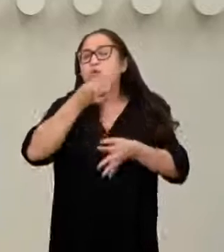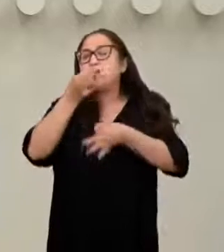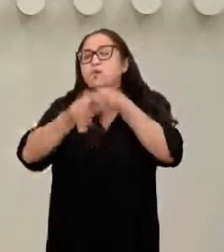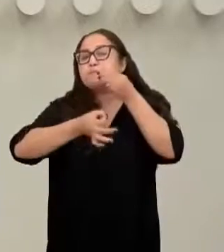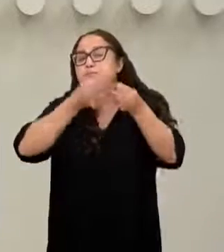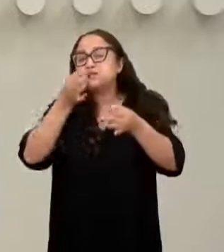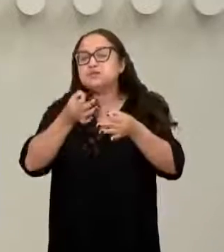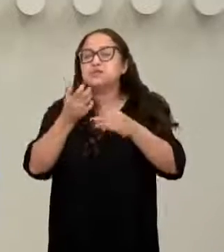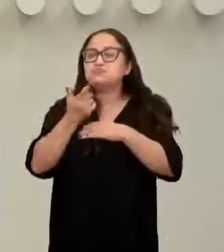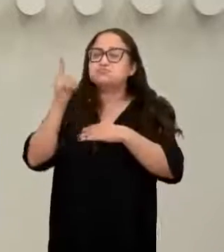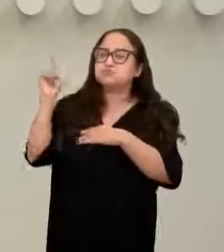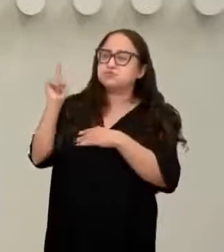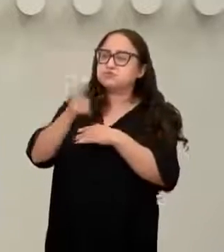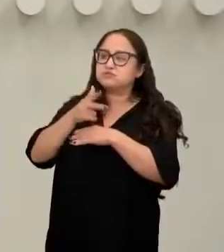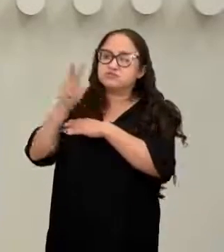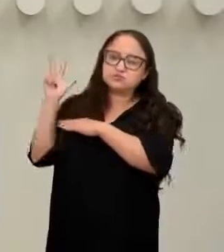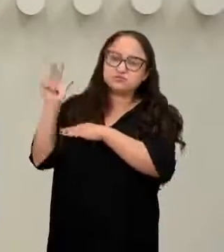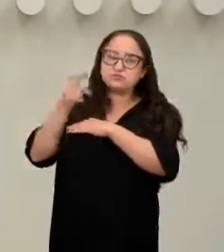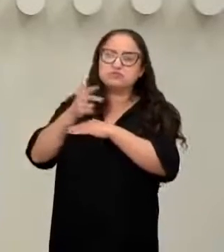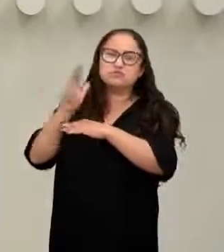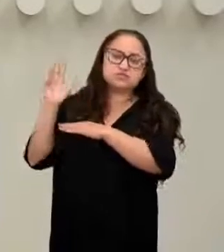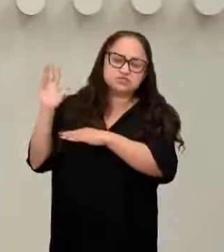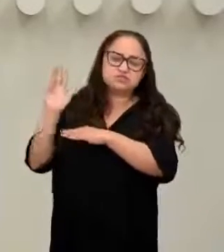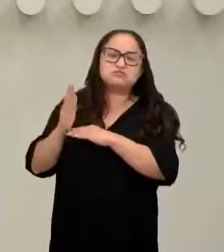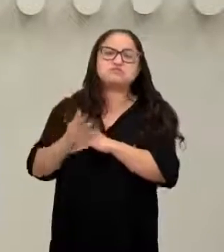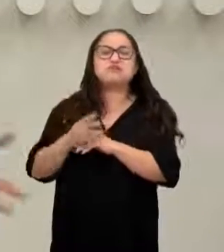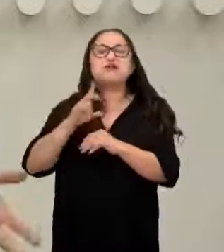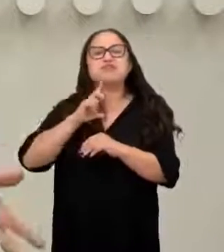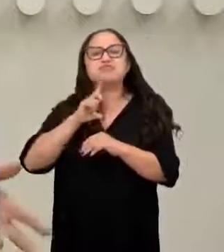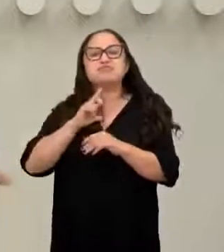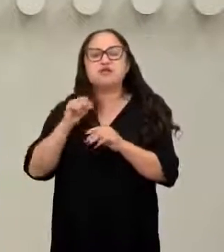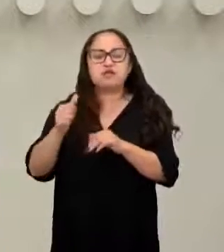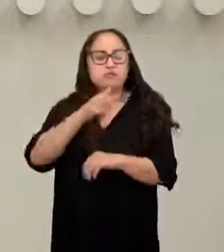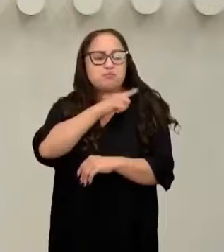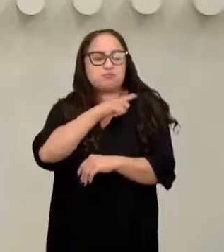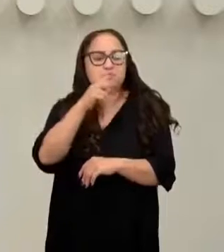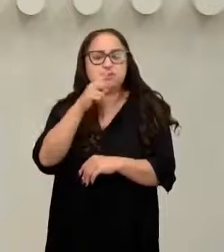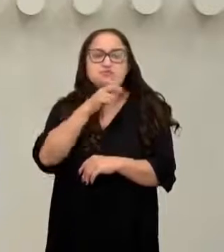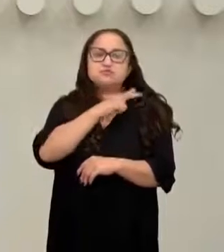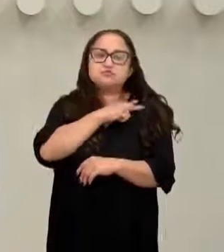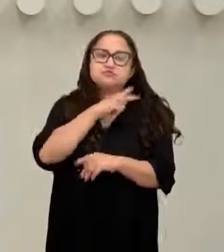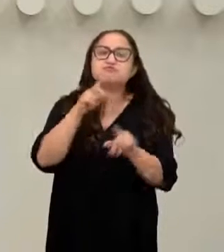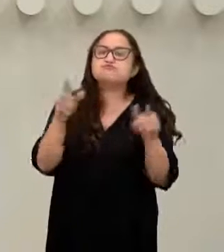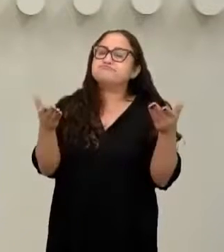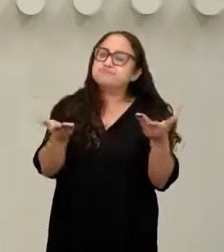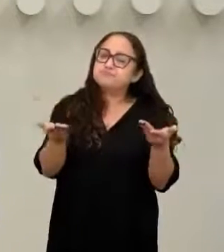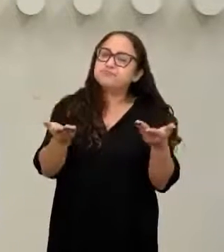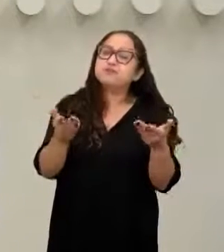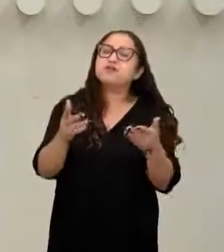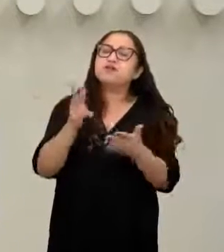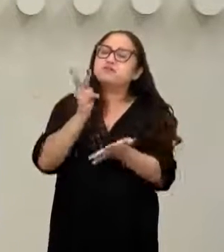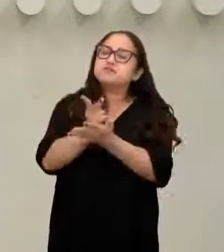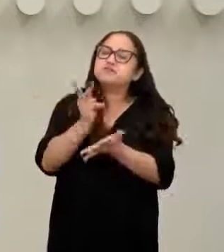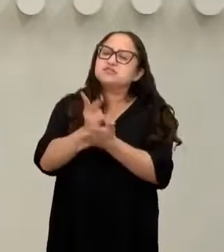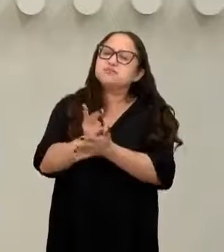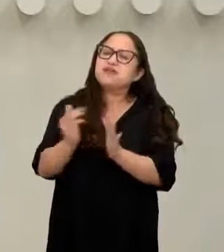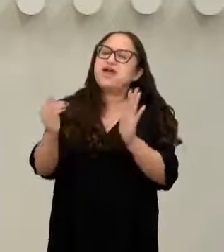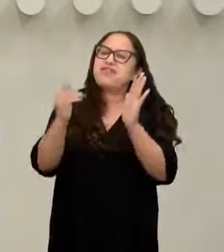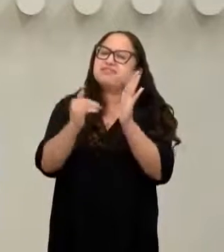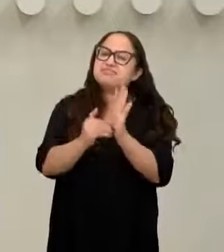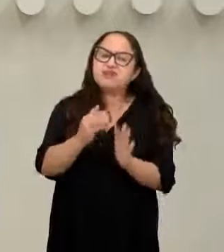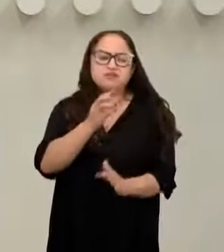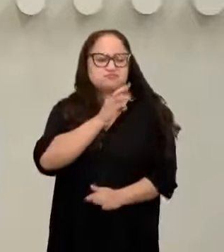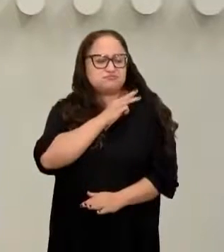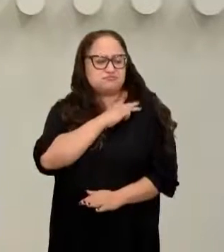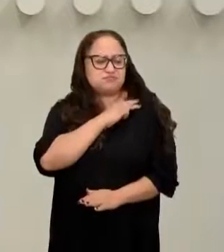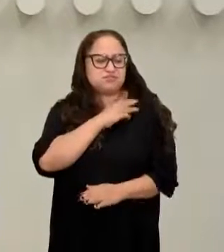outro bimestre, no segundo bimestre, no primeiro bimestre, na primeira série do ensino médio. E é um assunto que continuaremos falando até a terceira série, porque